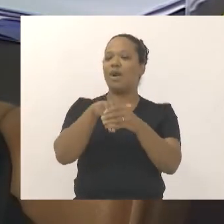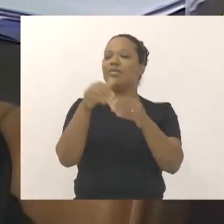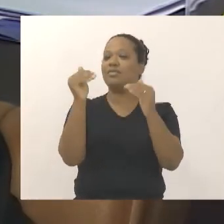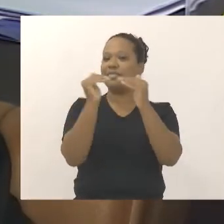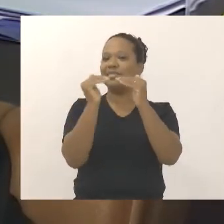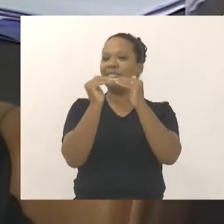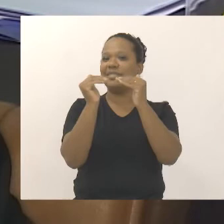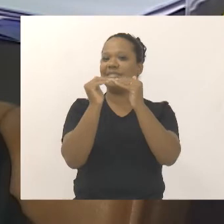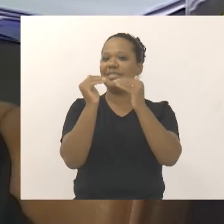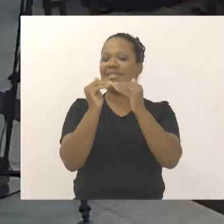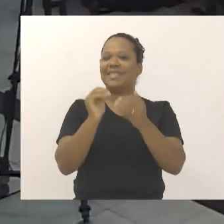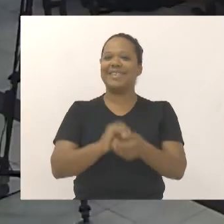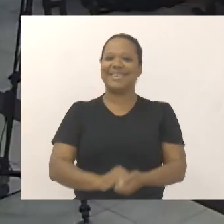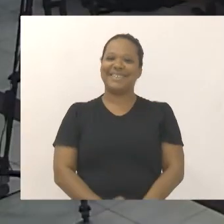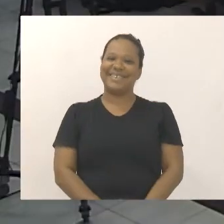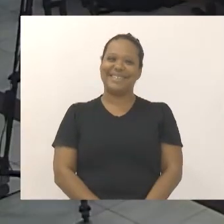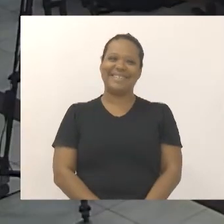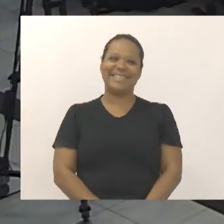favorável.